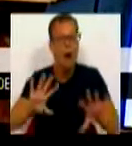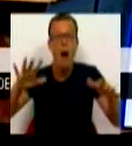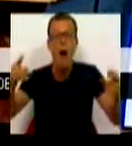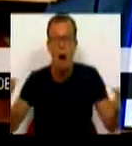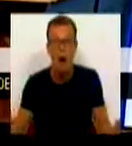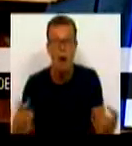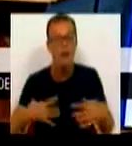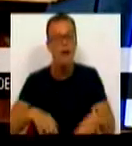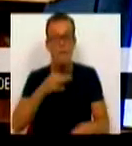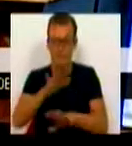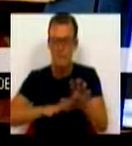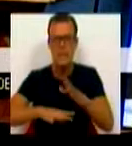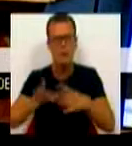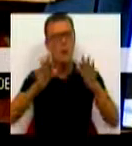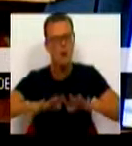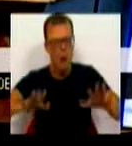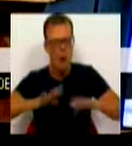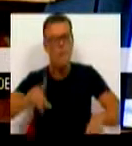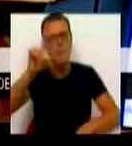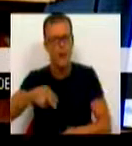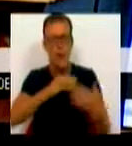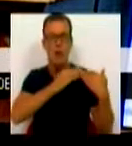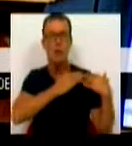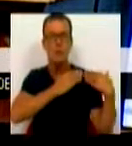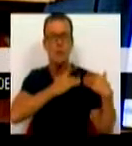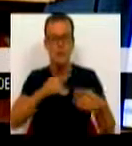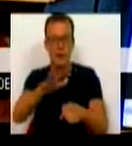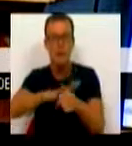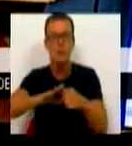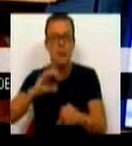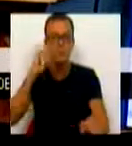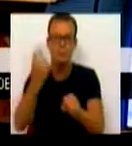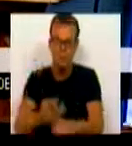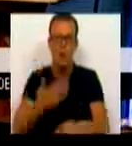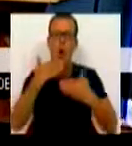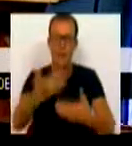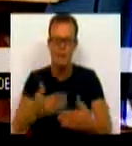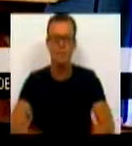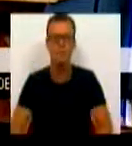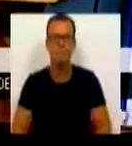fazendo-o com serenidade e com a responsabilidade que o momento exige? Muito obrigada.